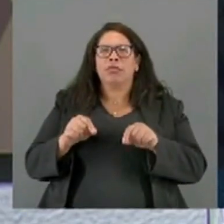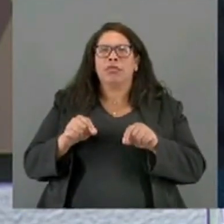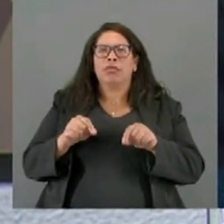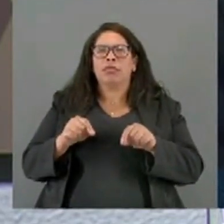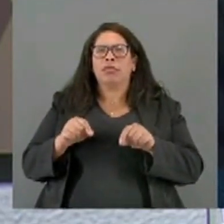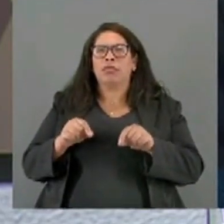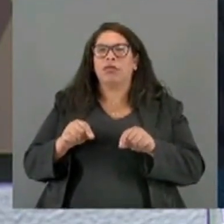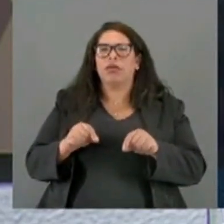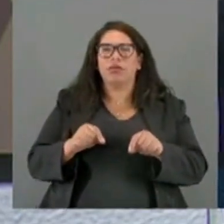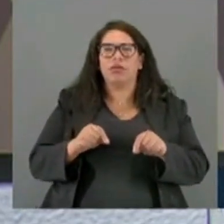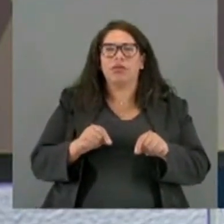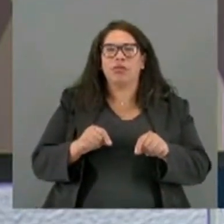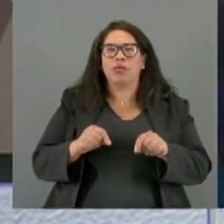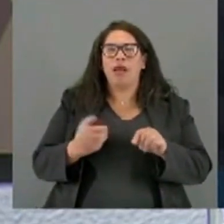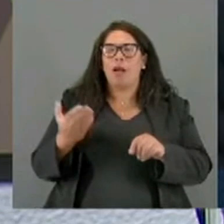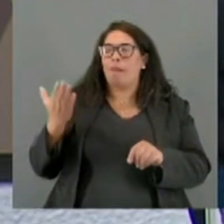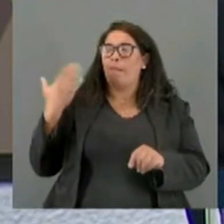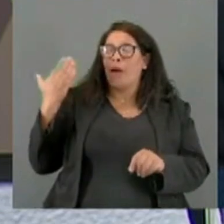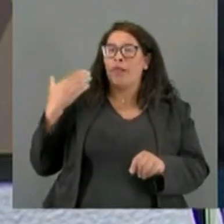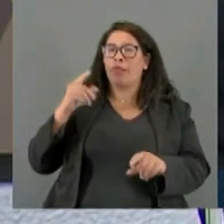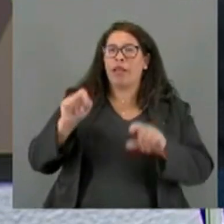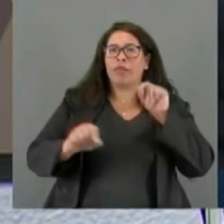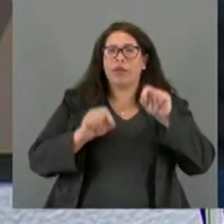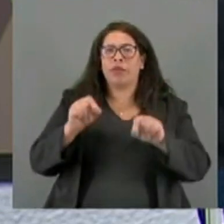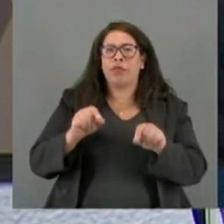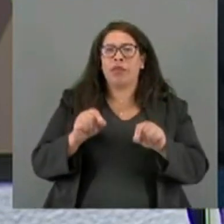da ocorrência, antigamente chamavam